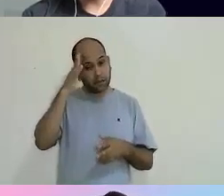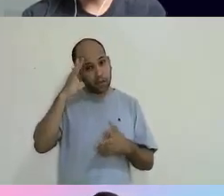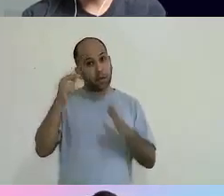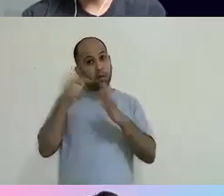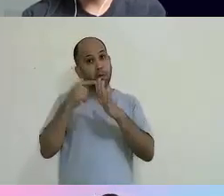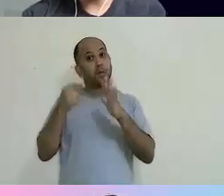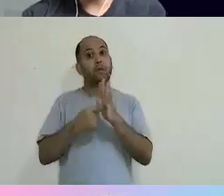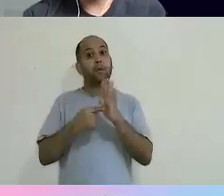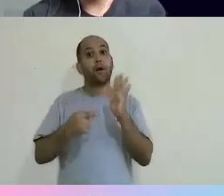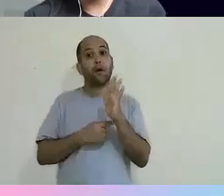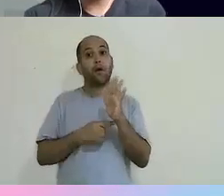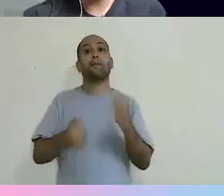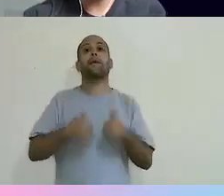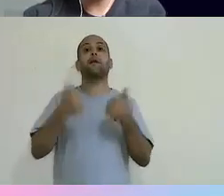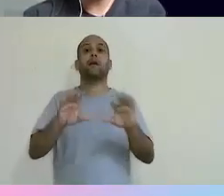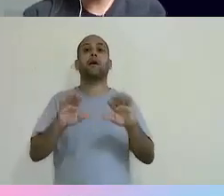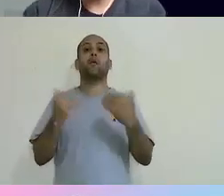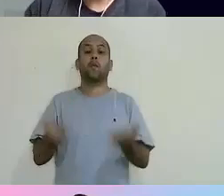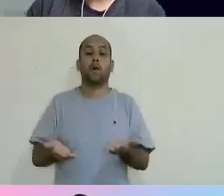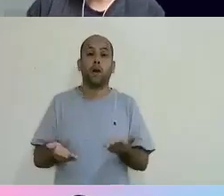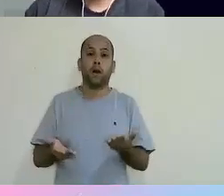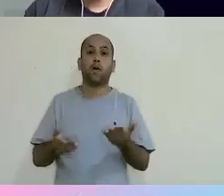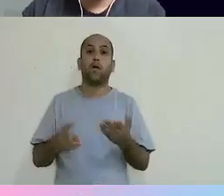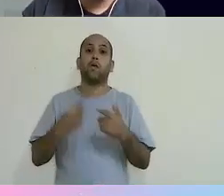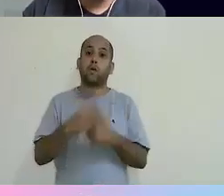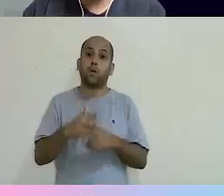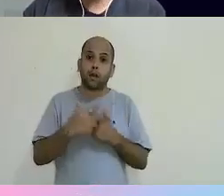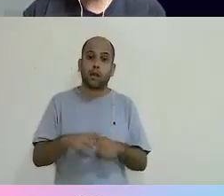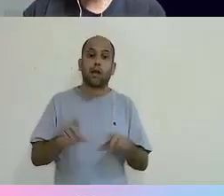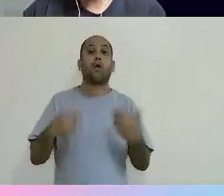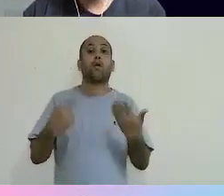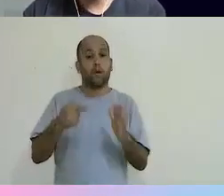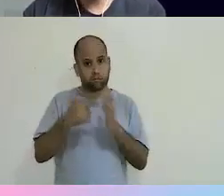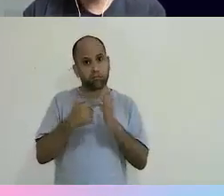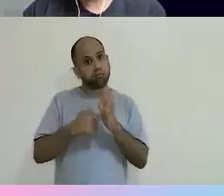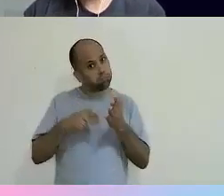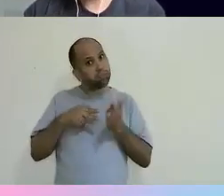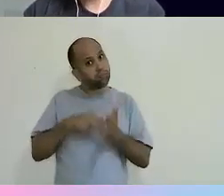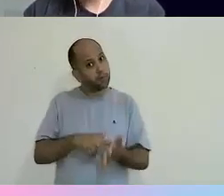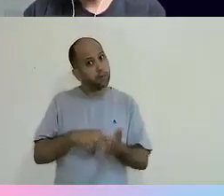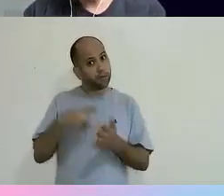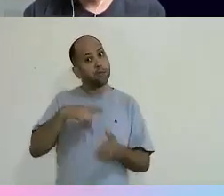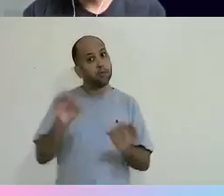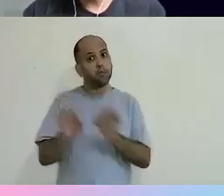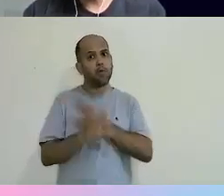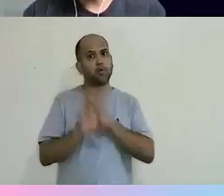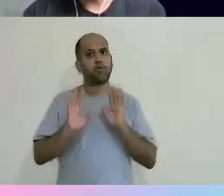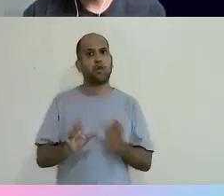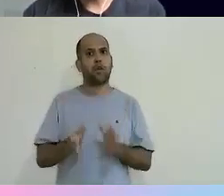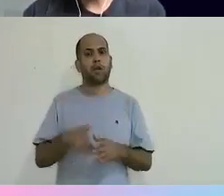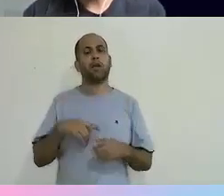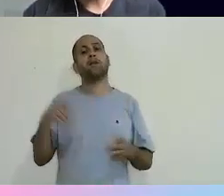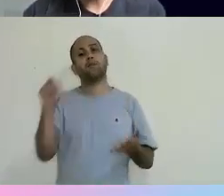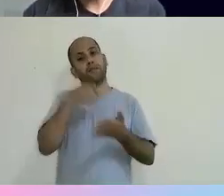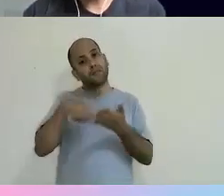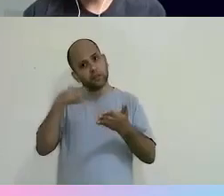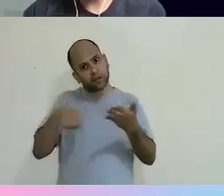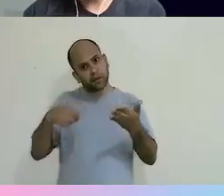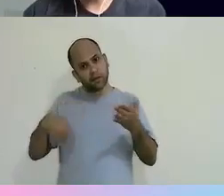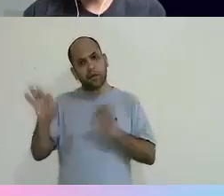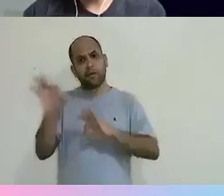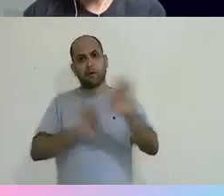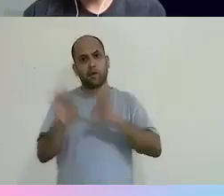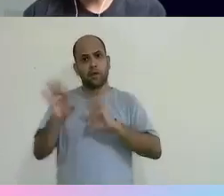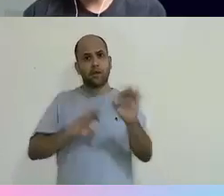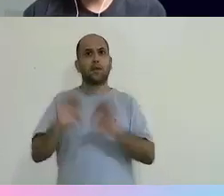tem a melhorar, que todo mundo tem esses pontos a melhorar, né? Então, até para você escrever, até para você montar o teu